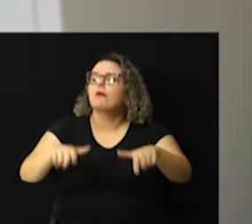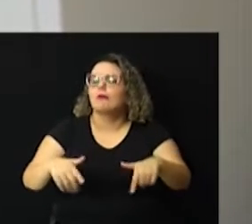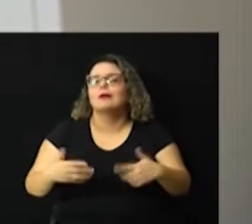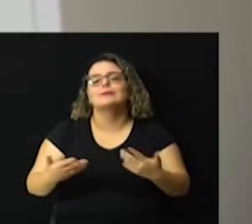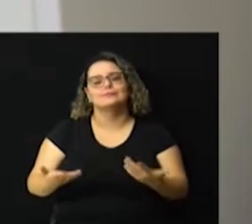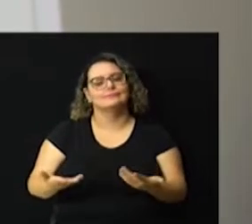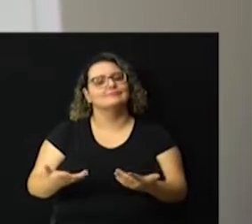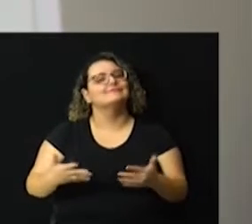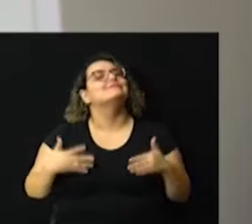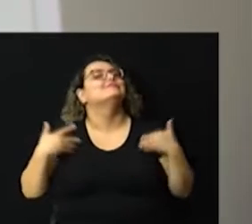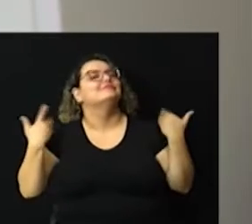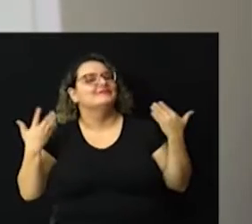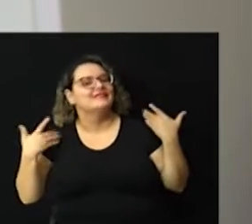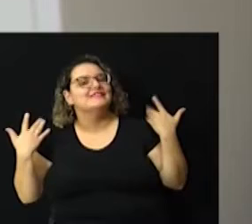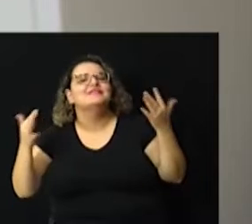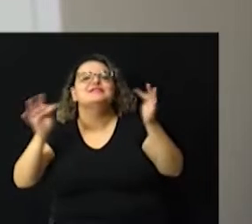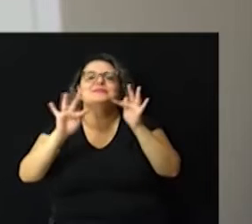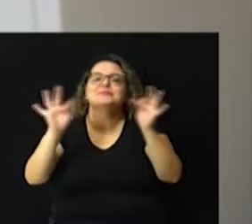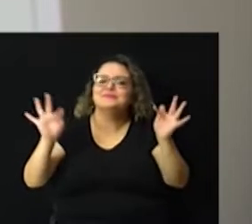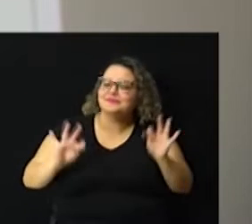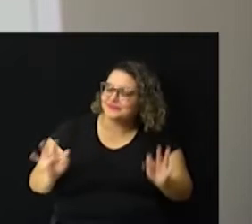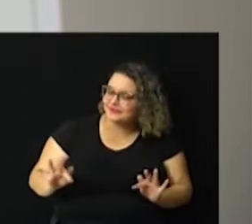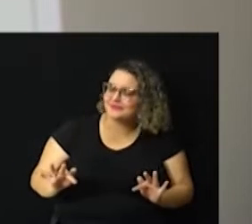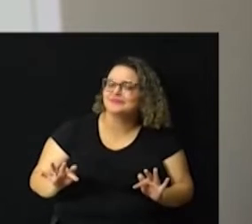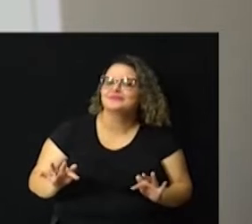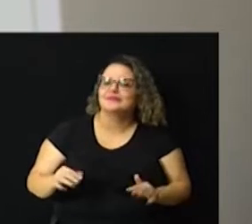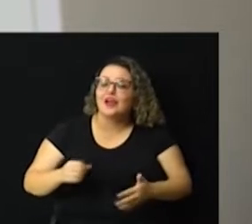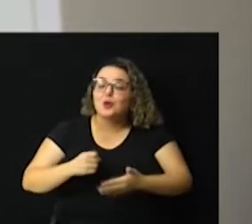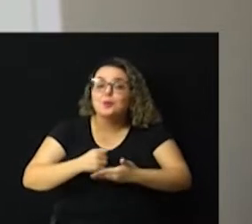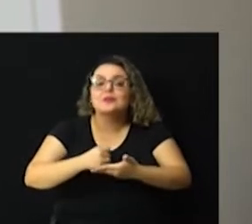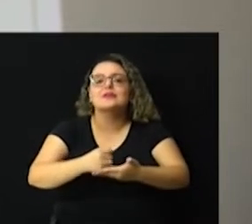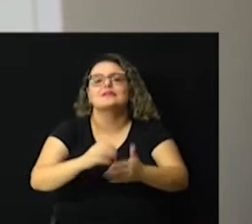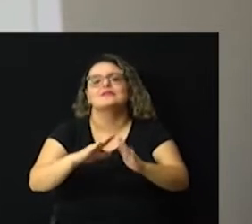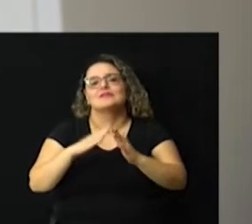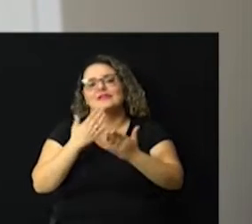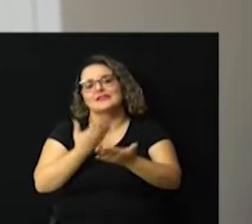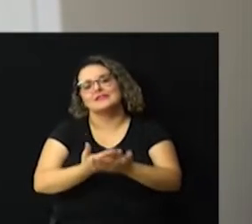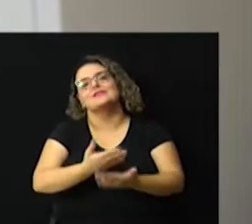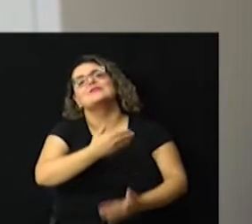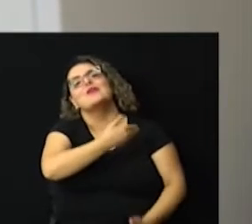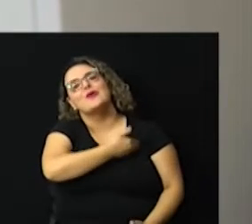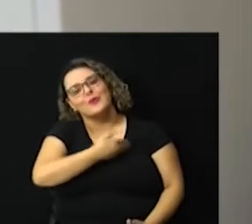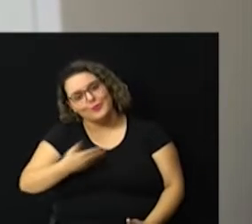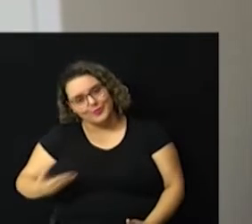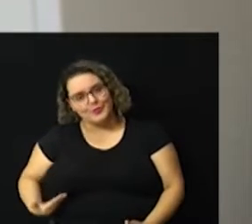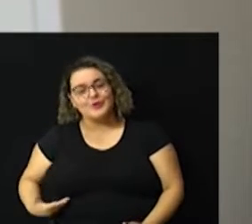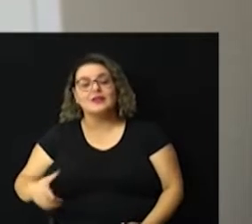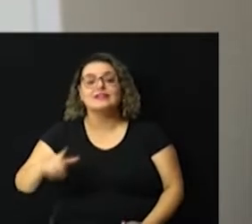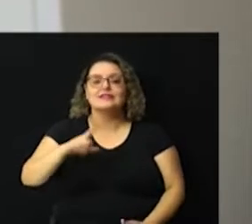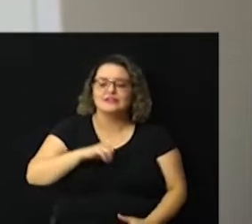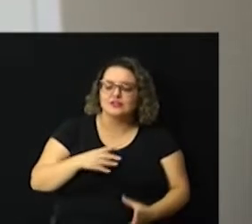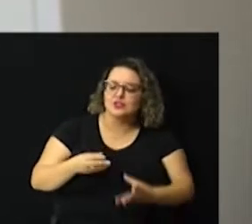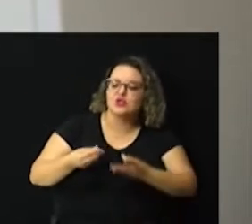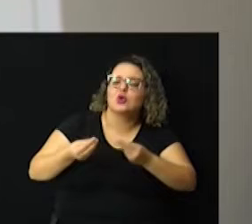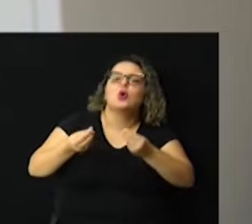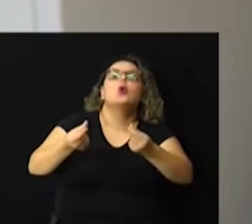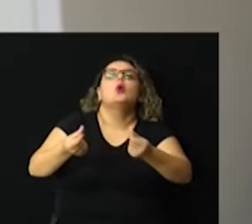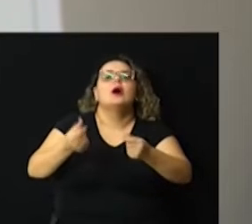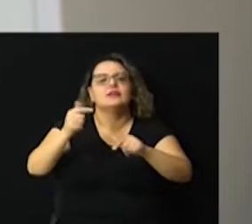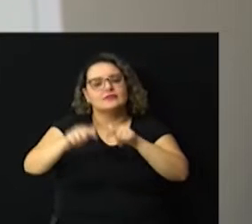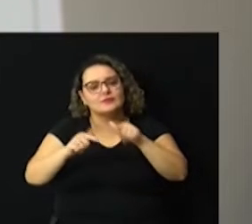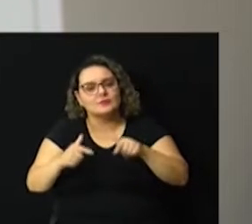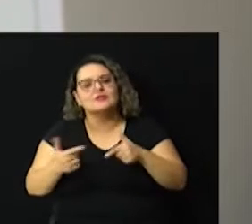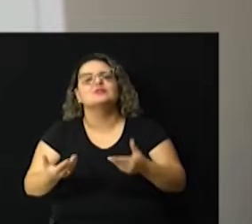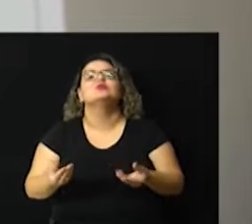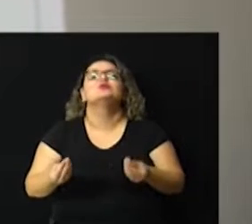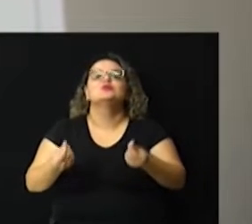uma alegria muito grande e eu fico feliz de levar a escola pública e ter uma escola pública de qualidade, fazer trabalhos